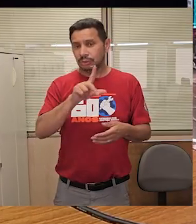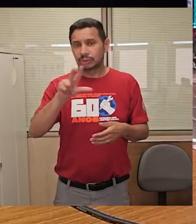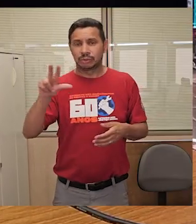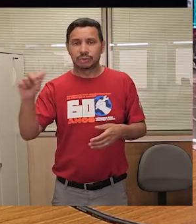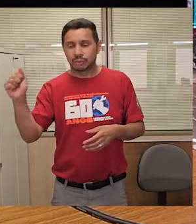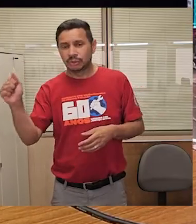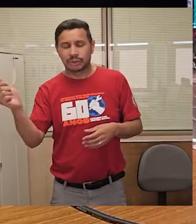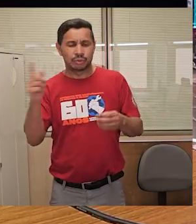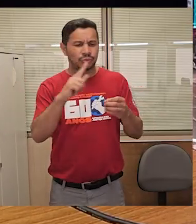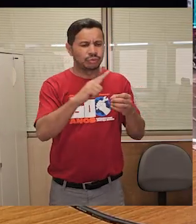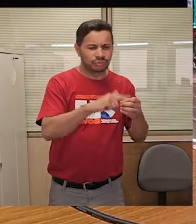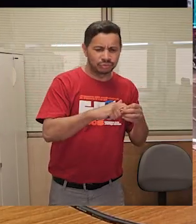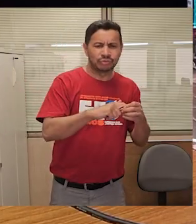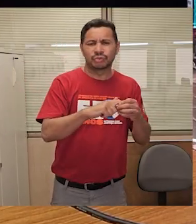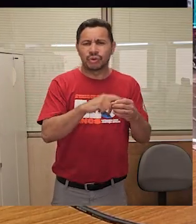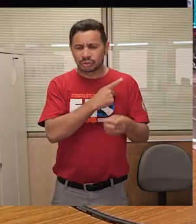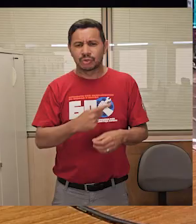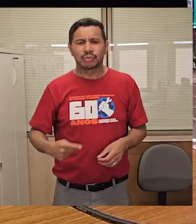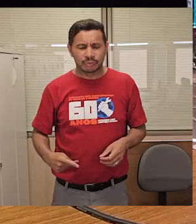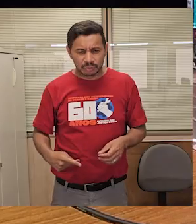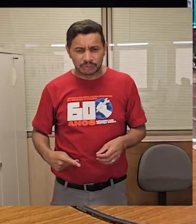quando volta, houve uma